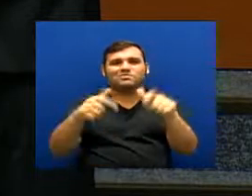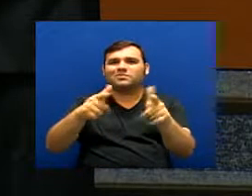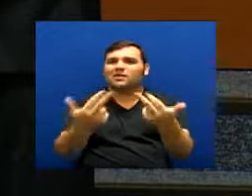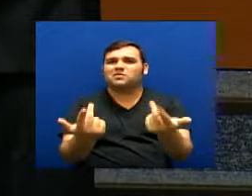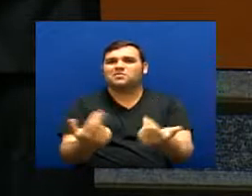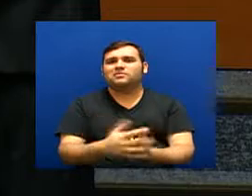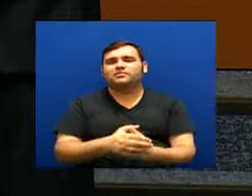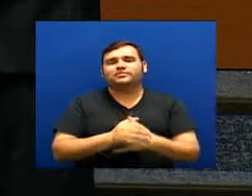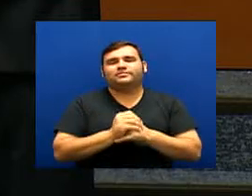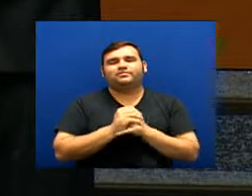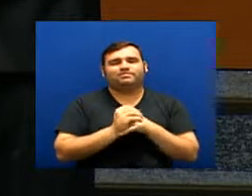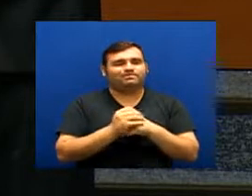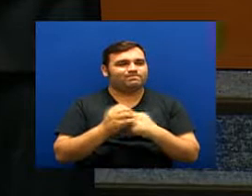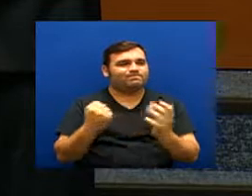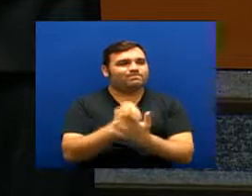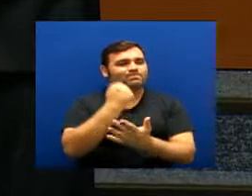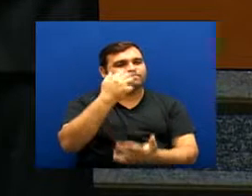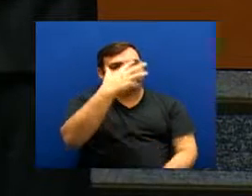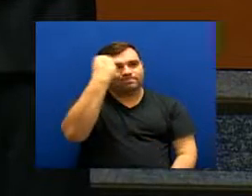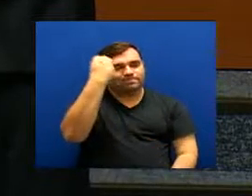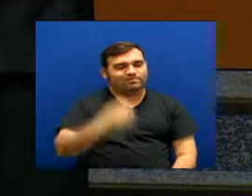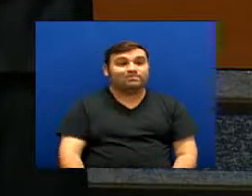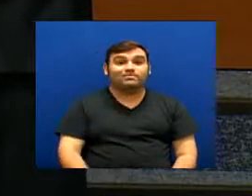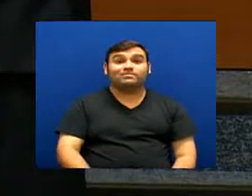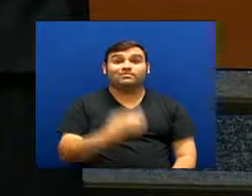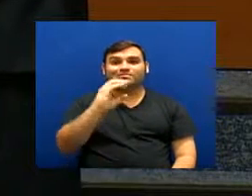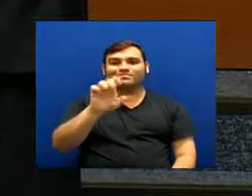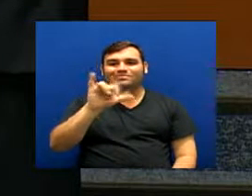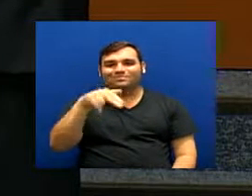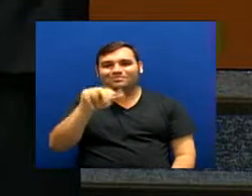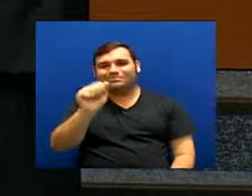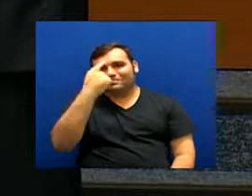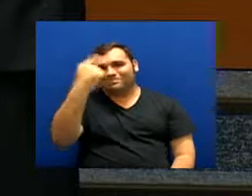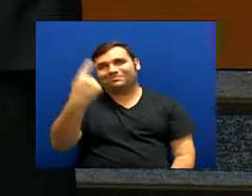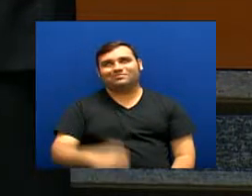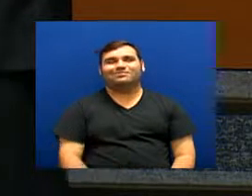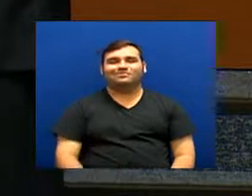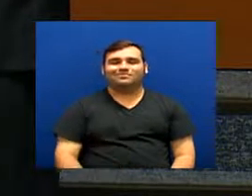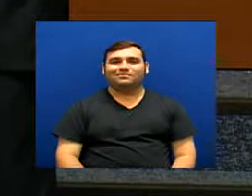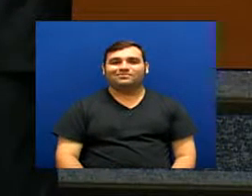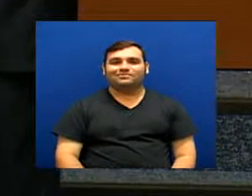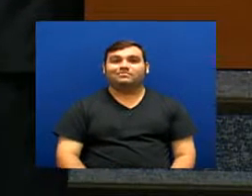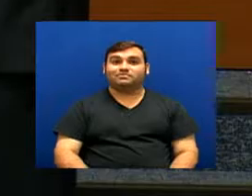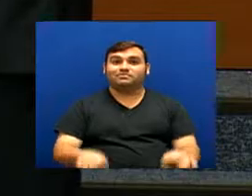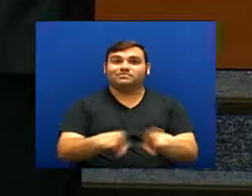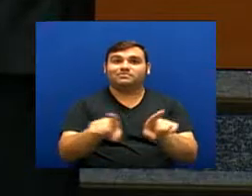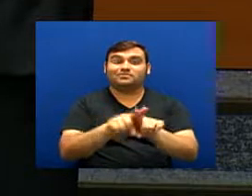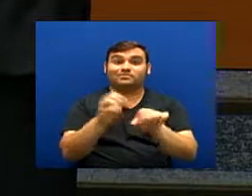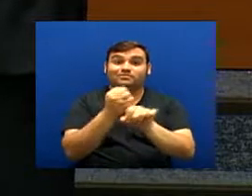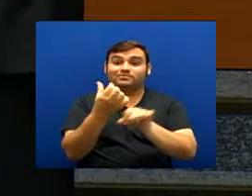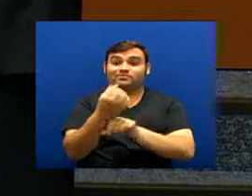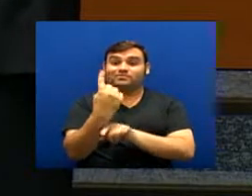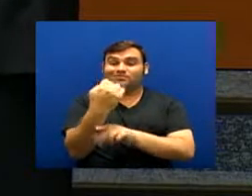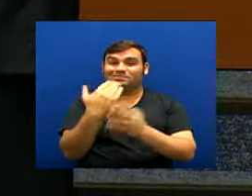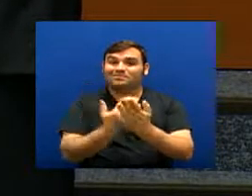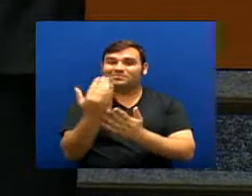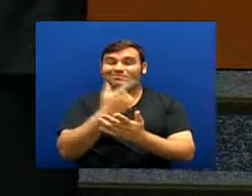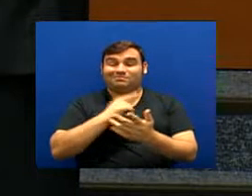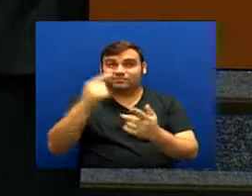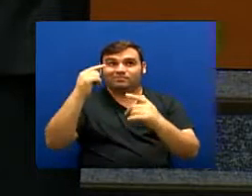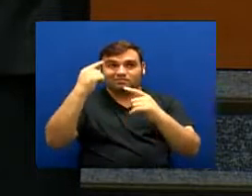lá na instituição, Max. E também trabalhamos muito ali